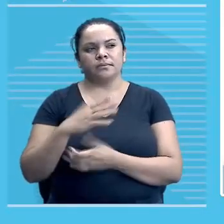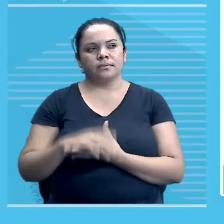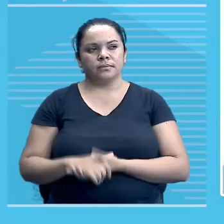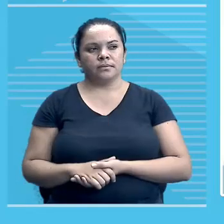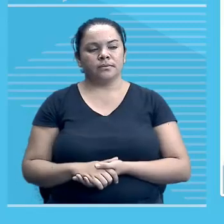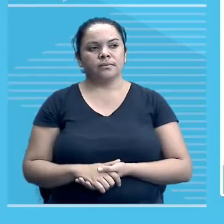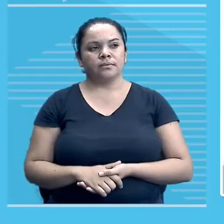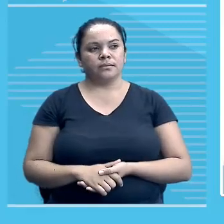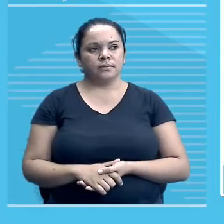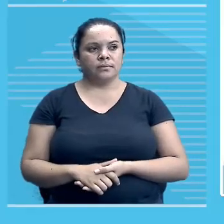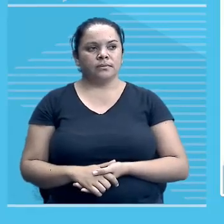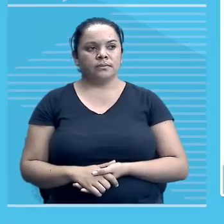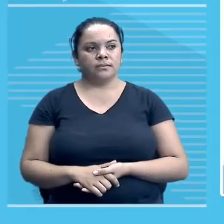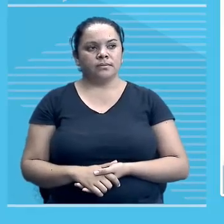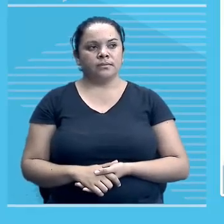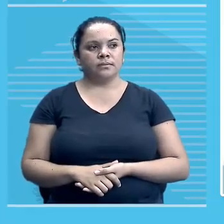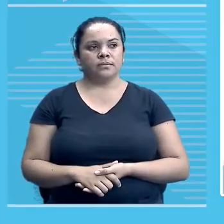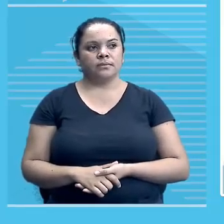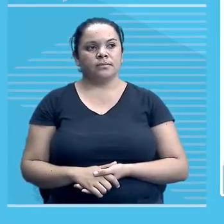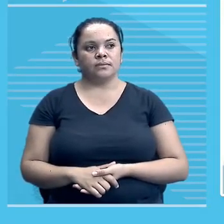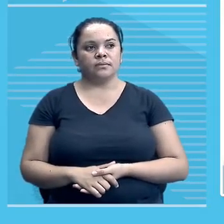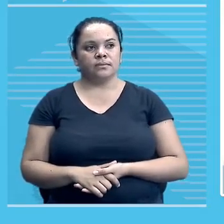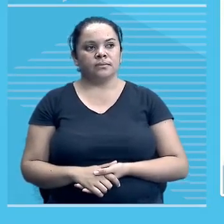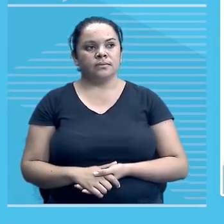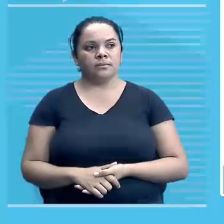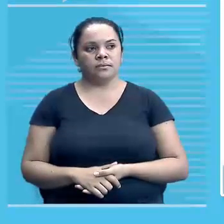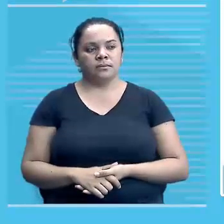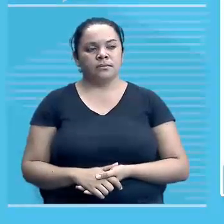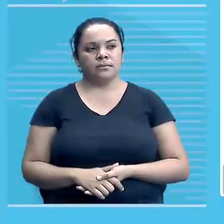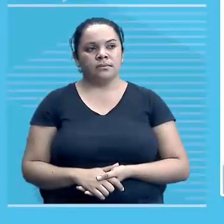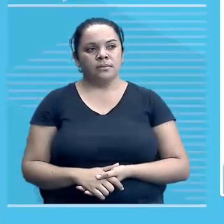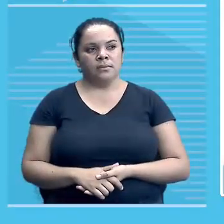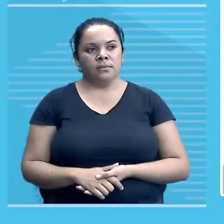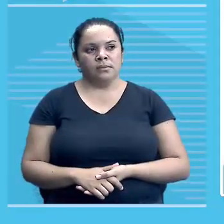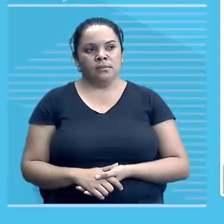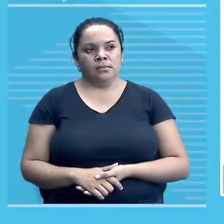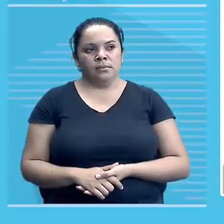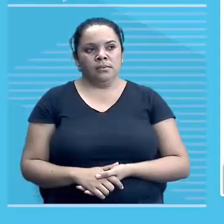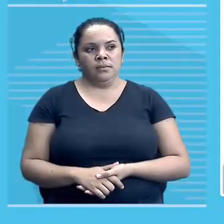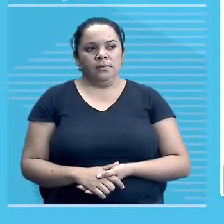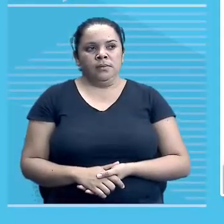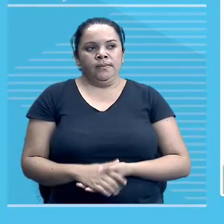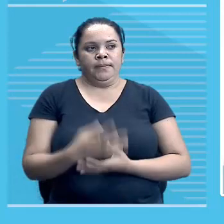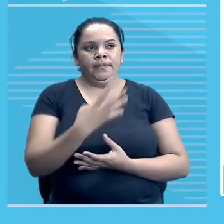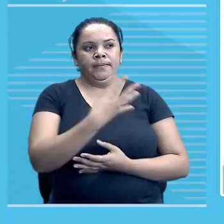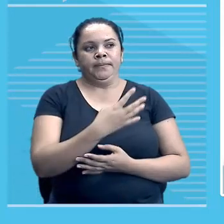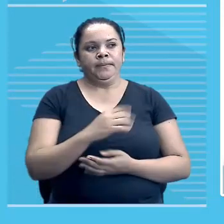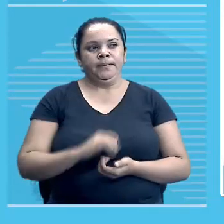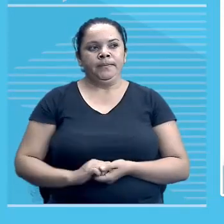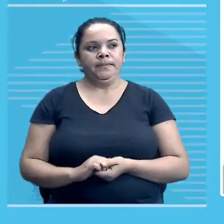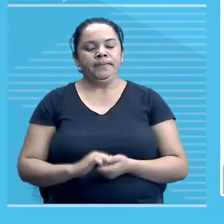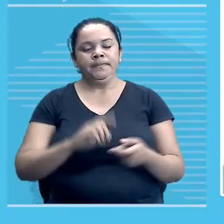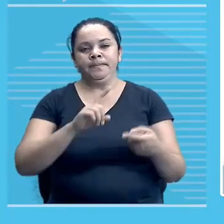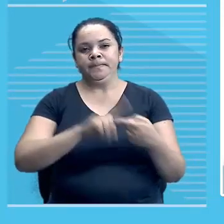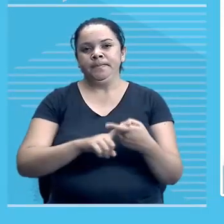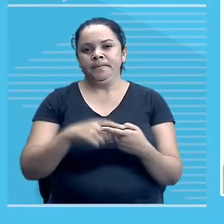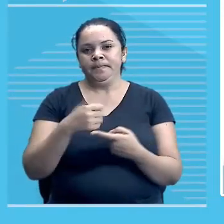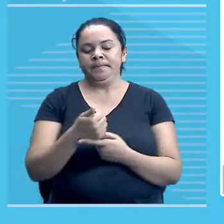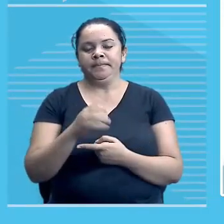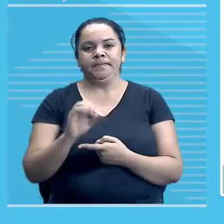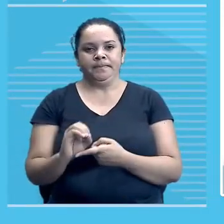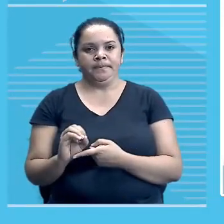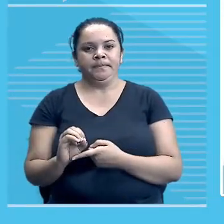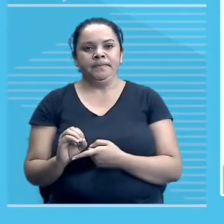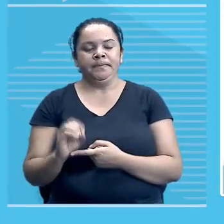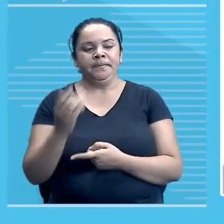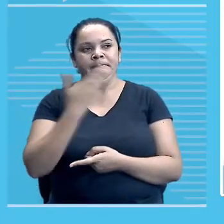4 vezes. Quem são as dimensões? 4 vezes 10,